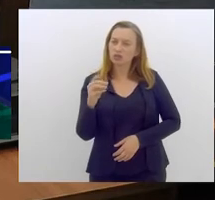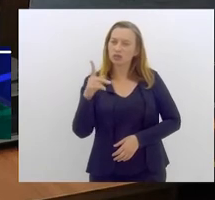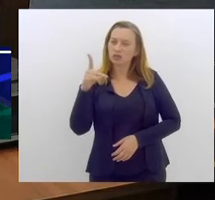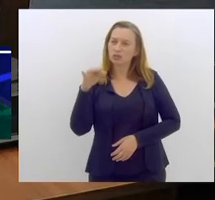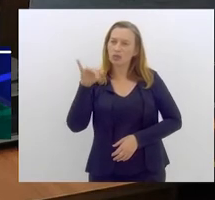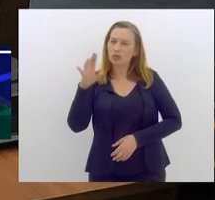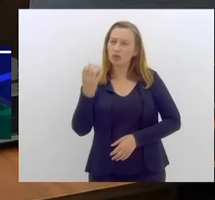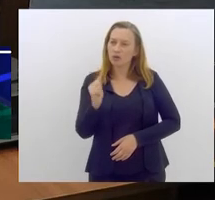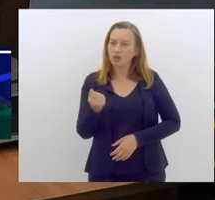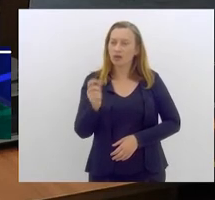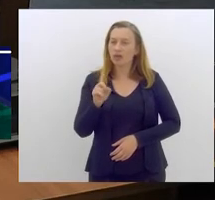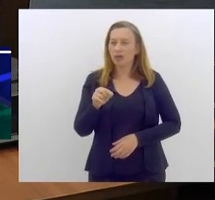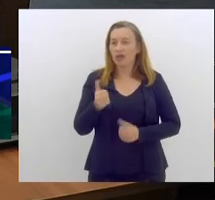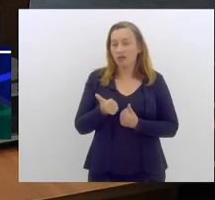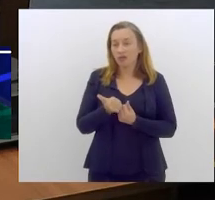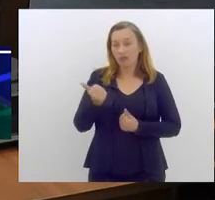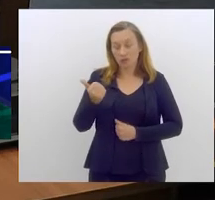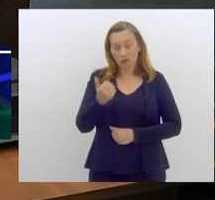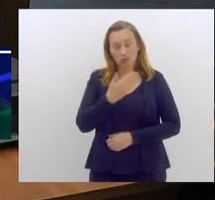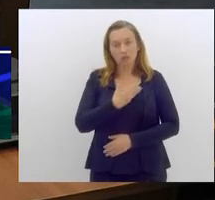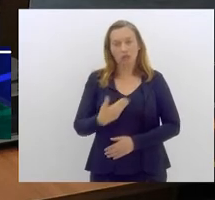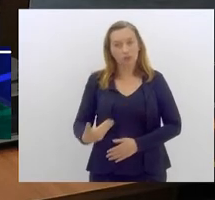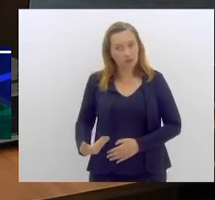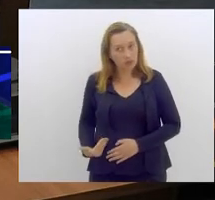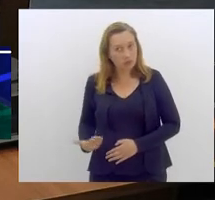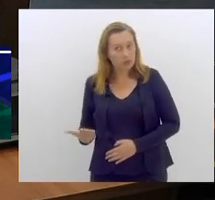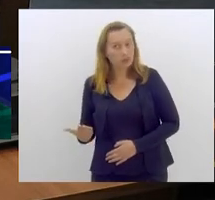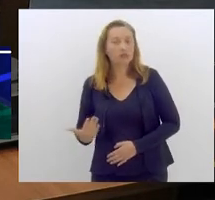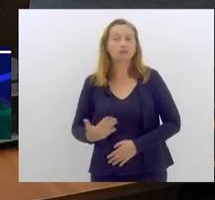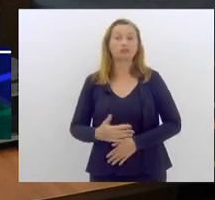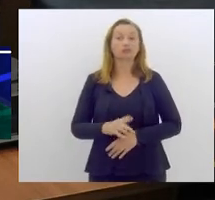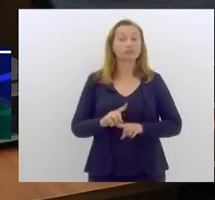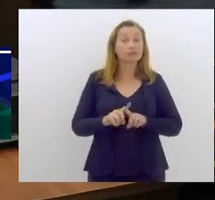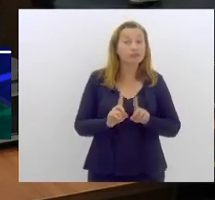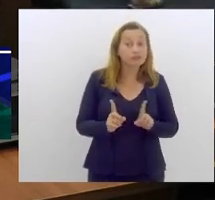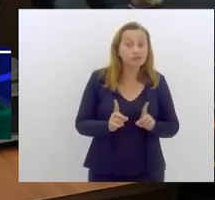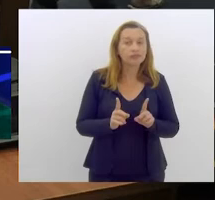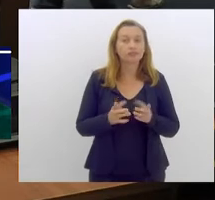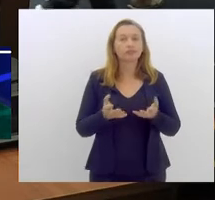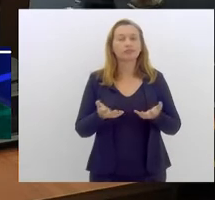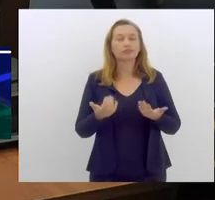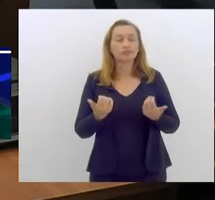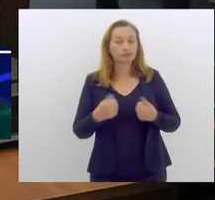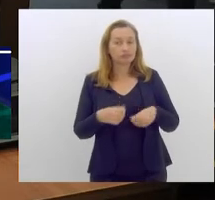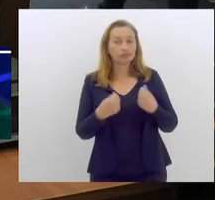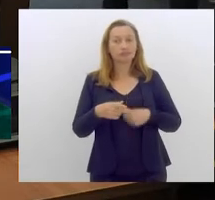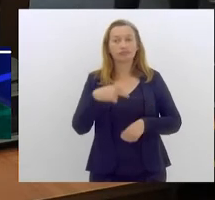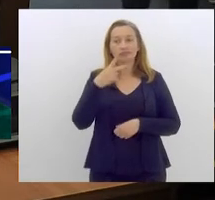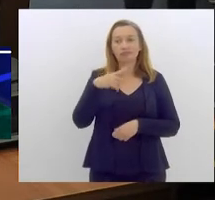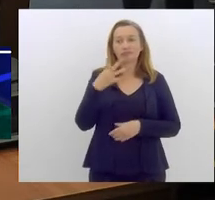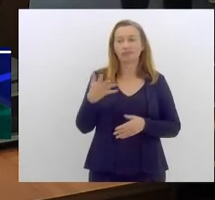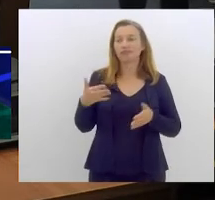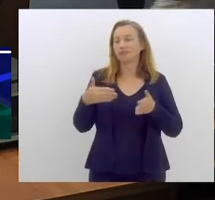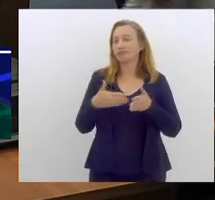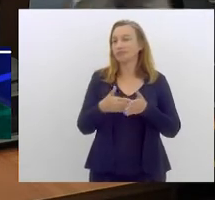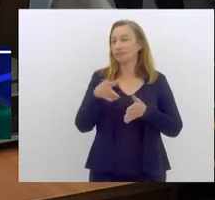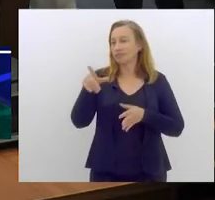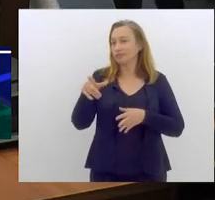deputado vice-governador. Agora é o nosso vice-governador, mas eu tenho que cantar aqui, até ele tomar